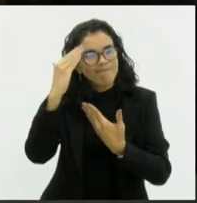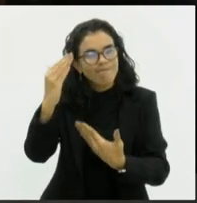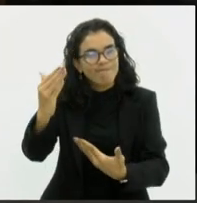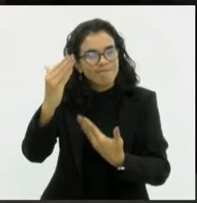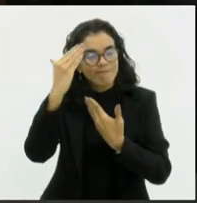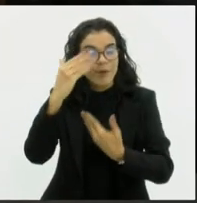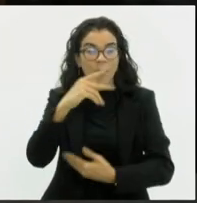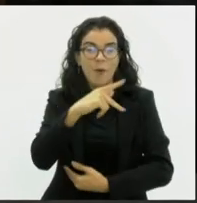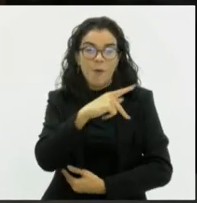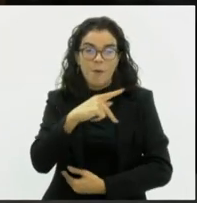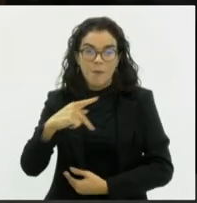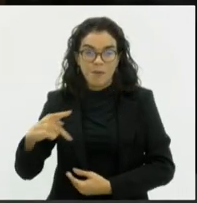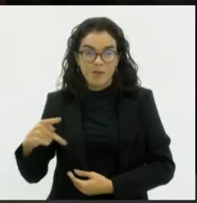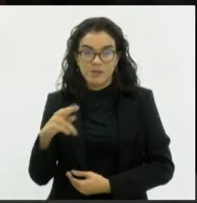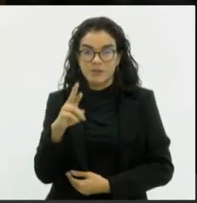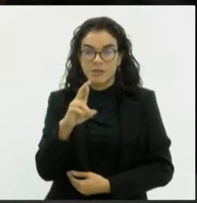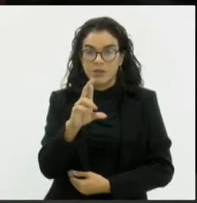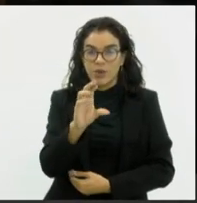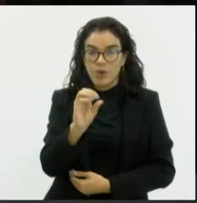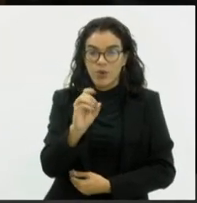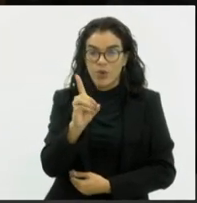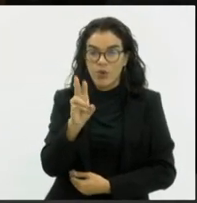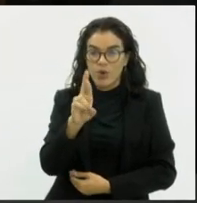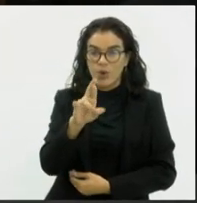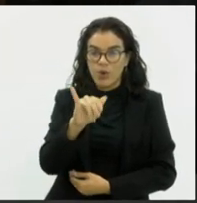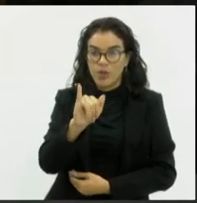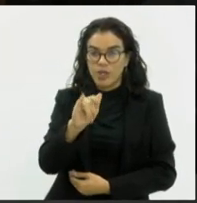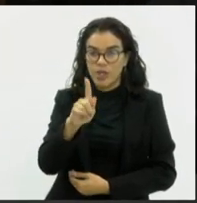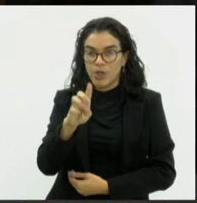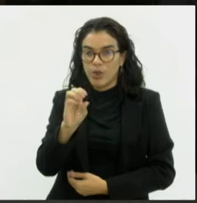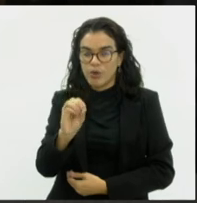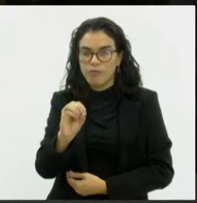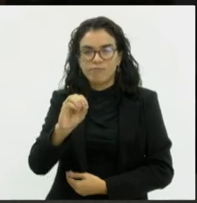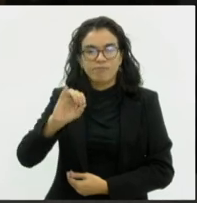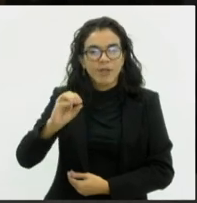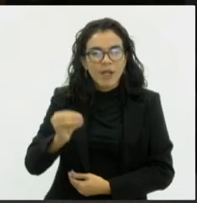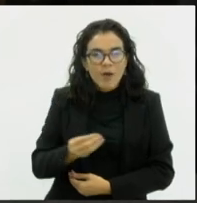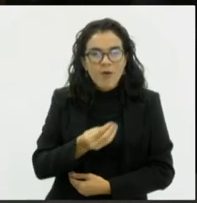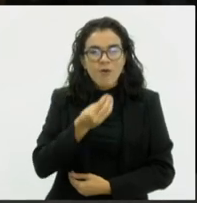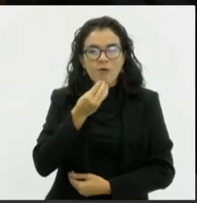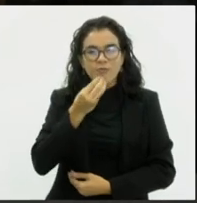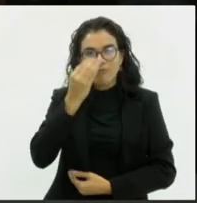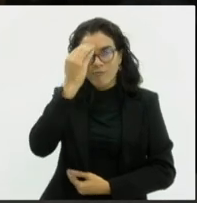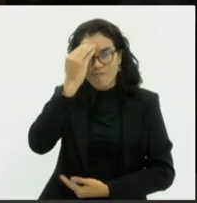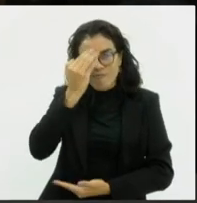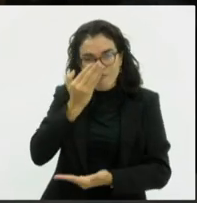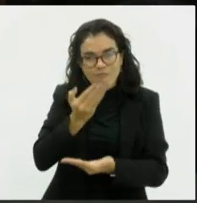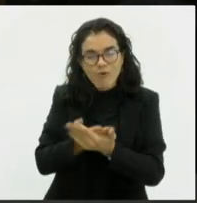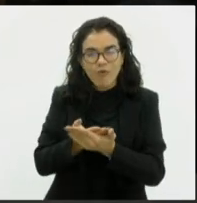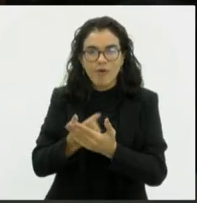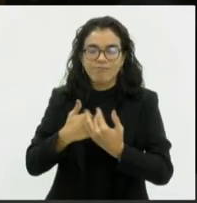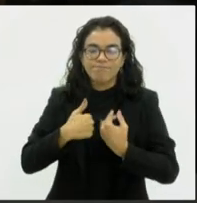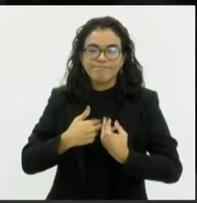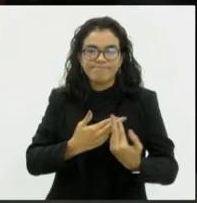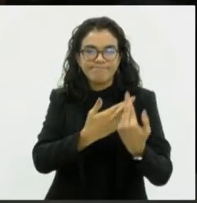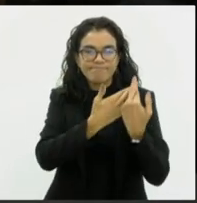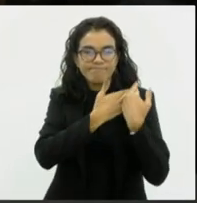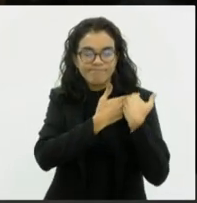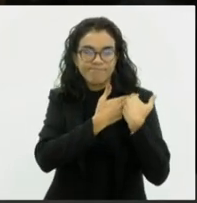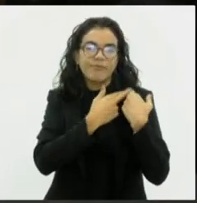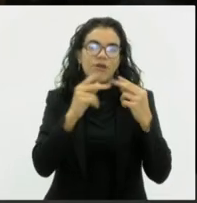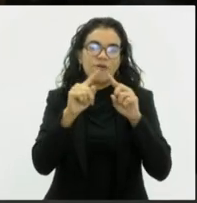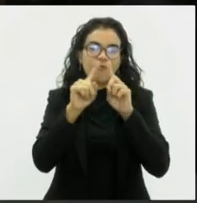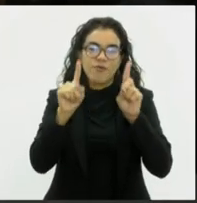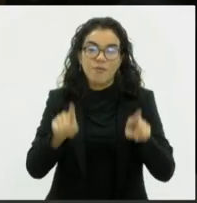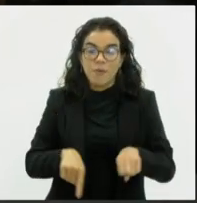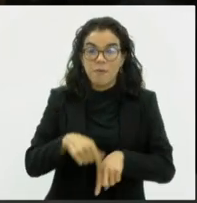nosso presidente Rodrigo Bacelar pela oportunidade de me confiar a responsabilidade ao cargo de